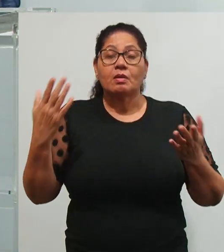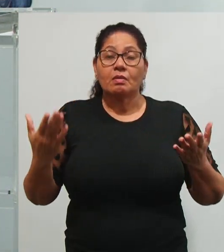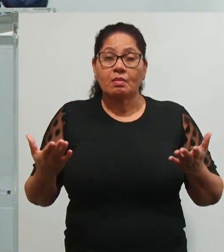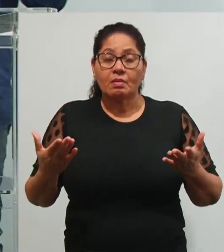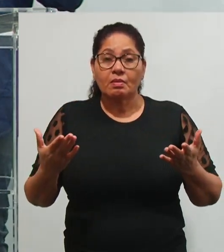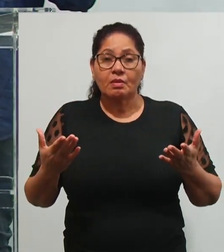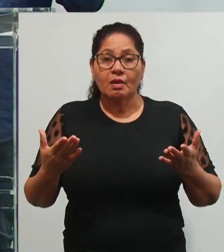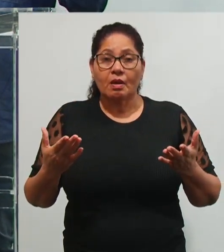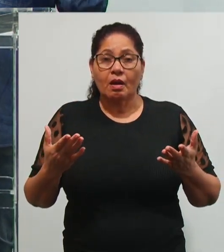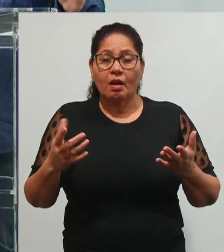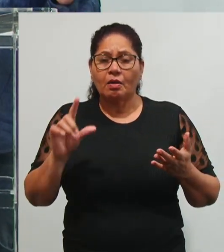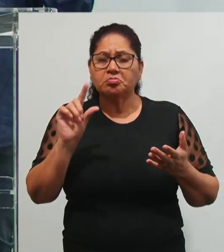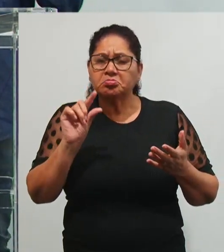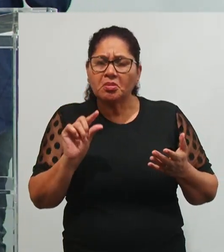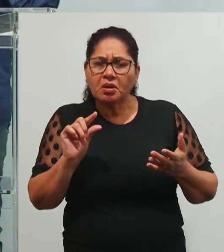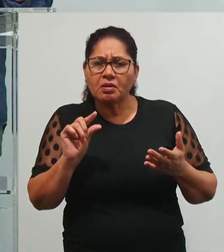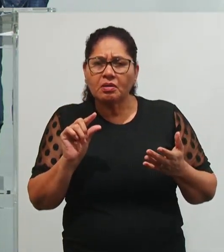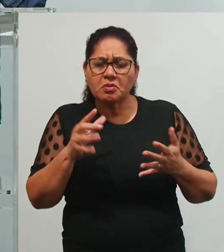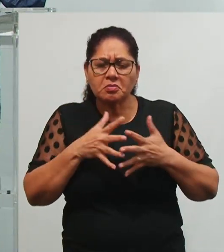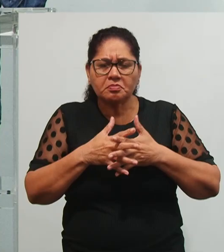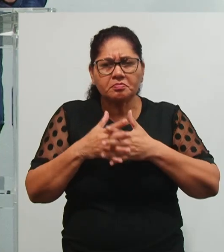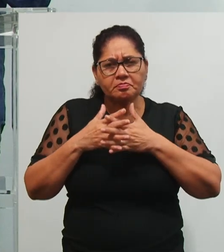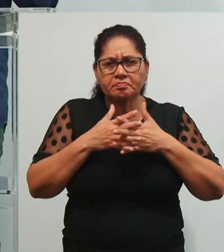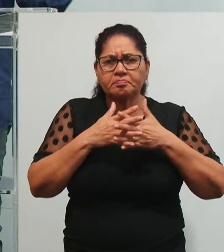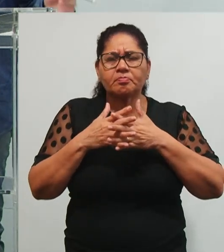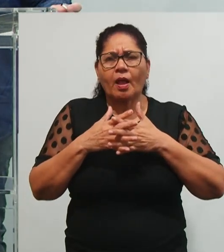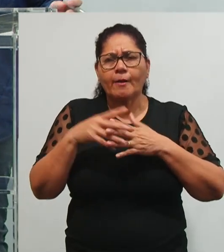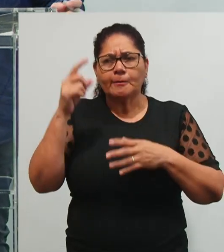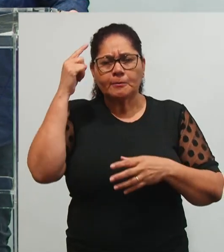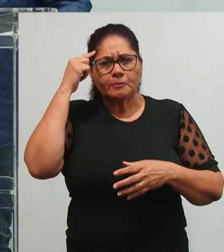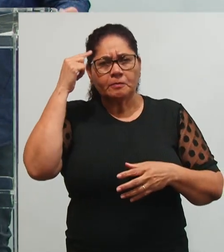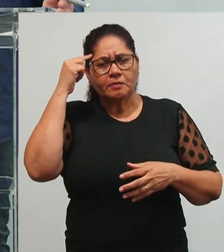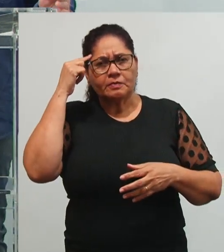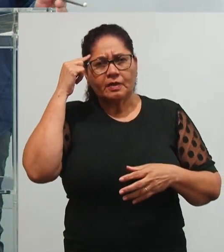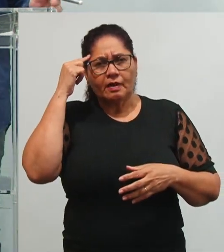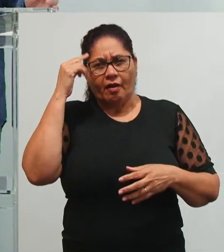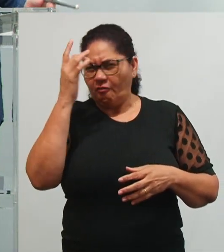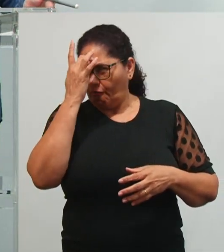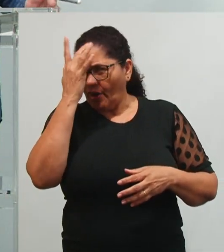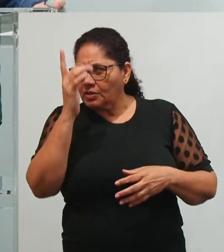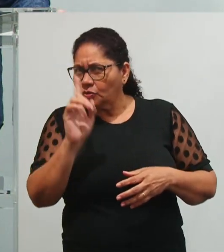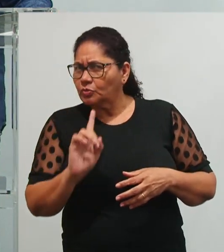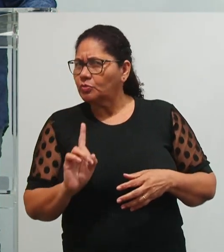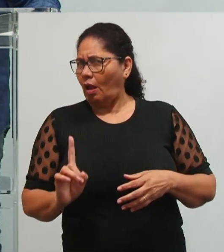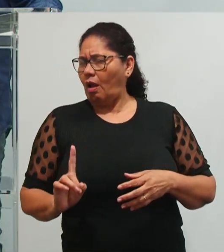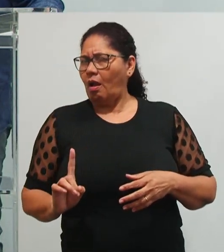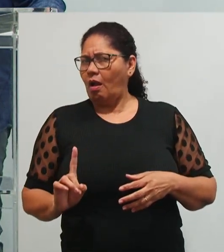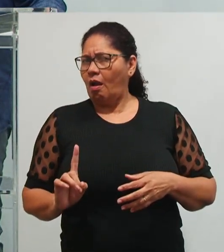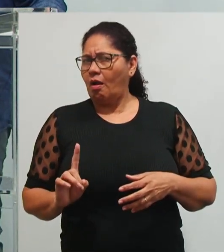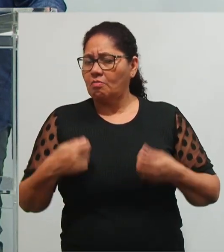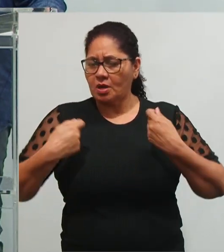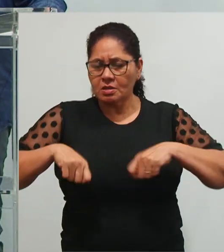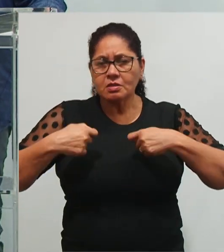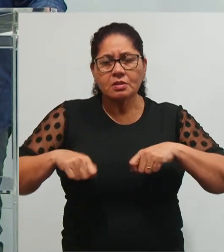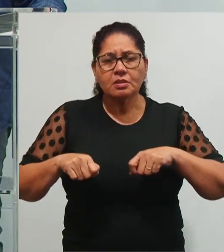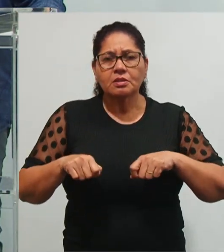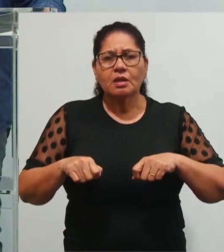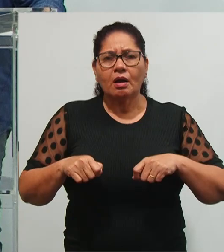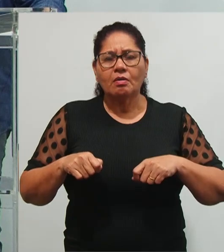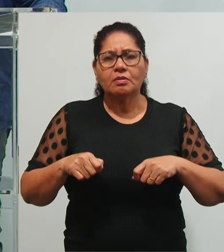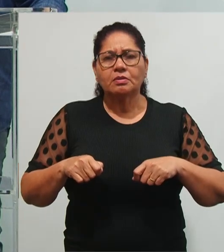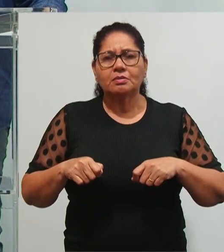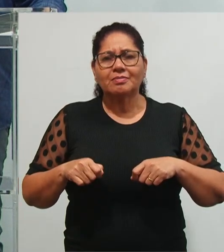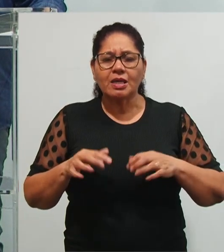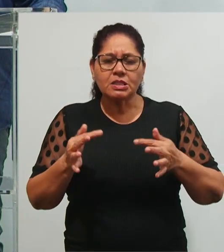vai ficando menos complexo. Essa é a ideia. Não é que vai ficar mais fácil. Precisamos